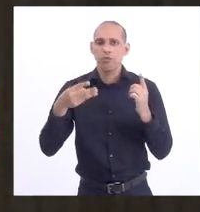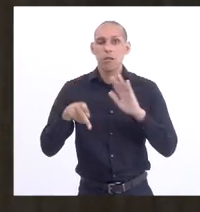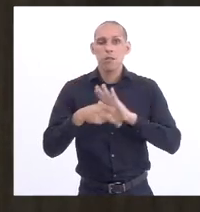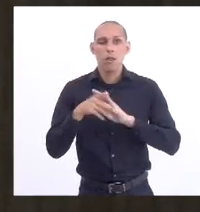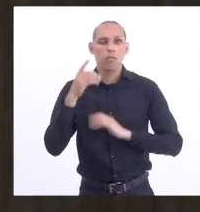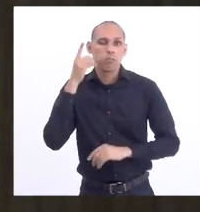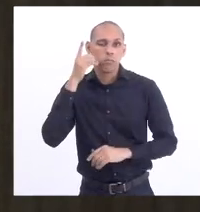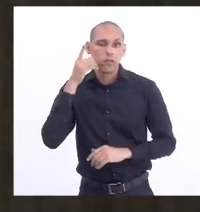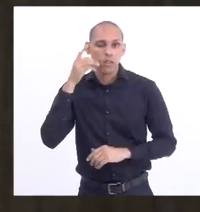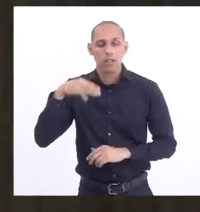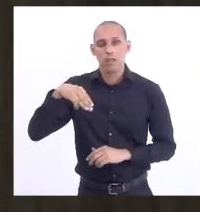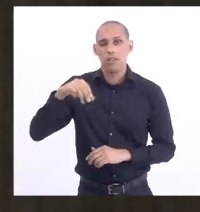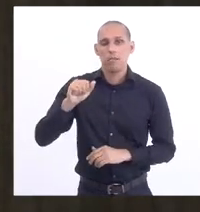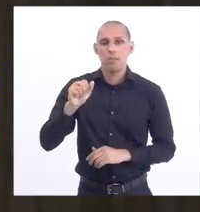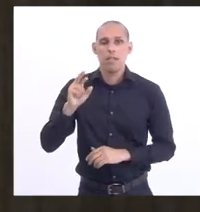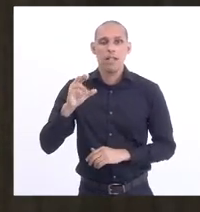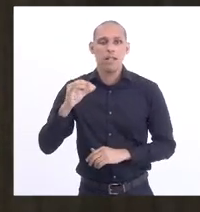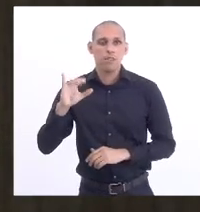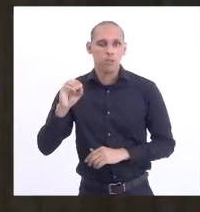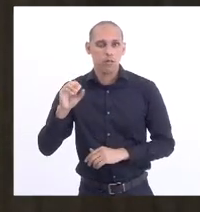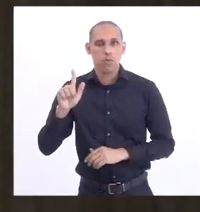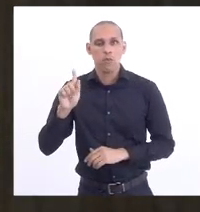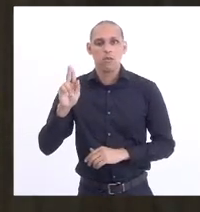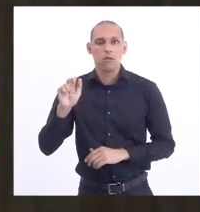deputado Márcio Gualberto,